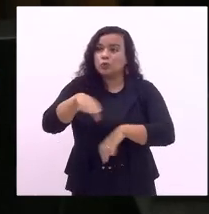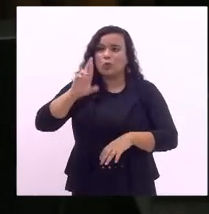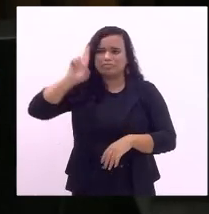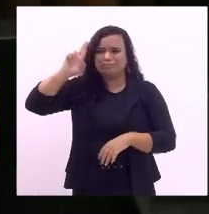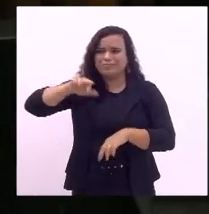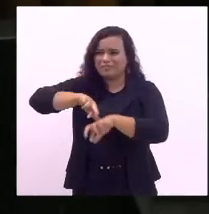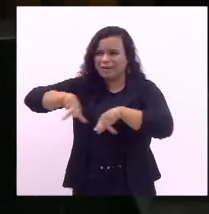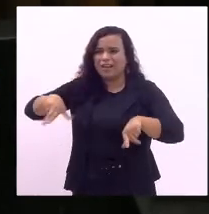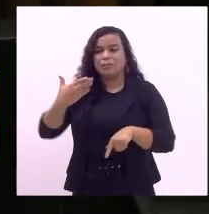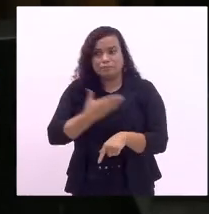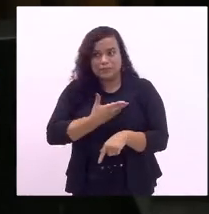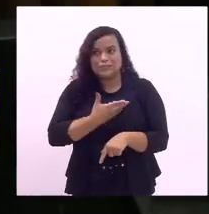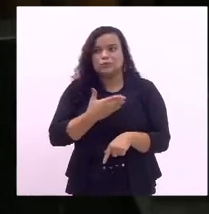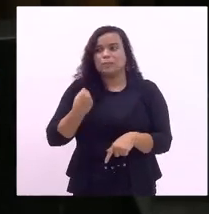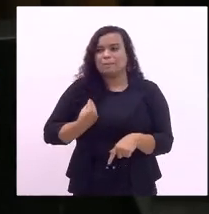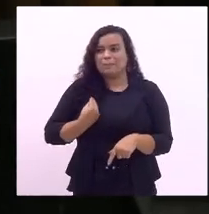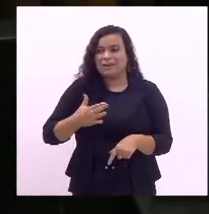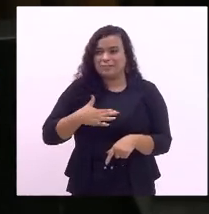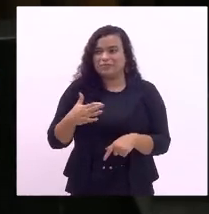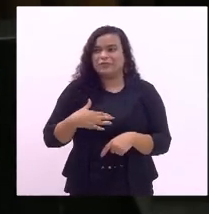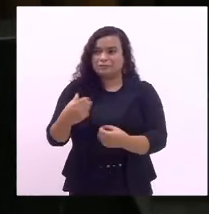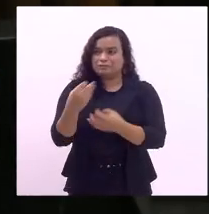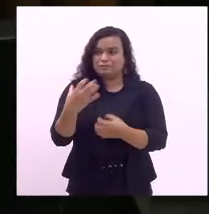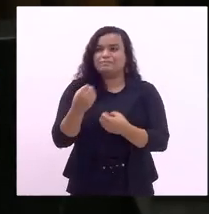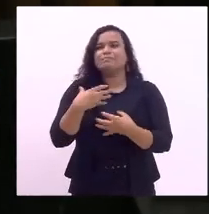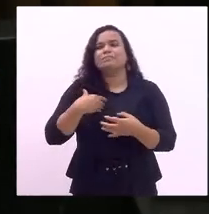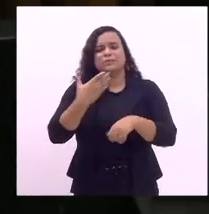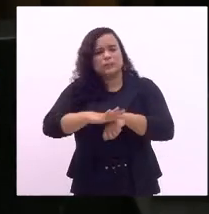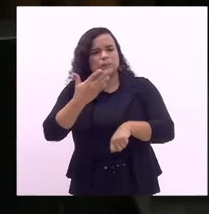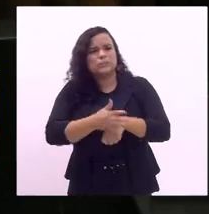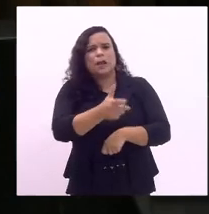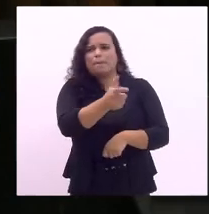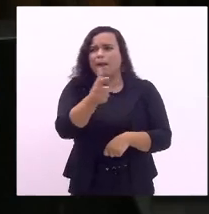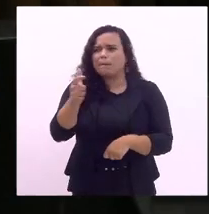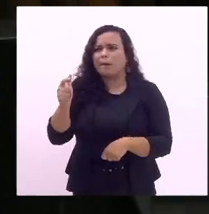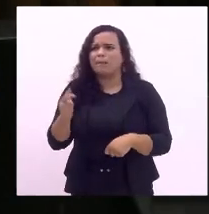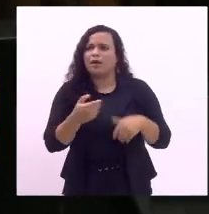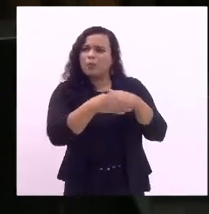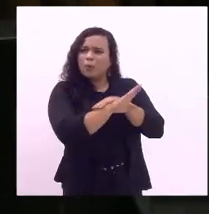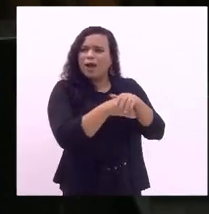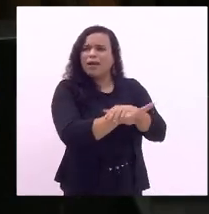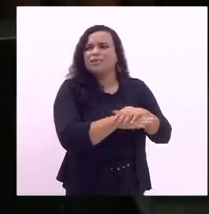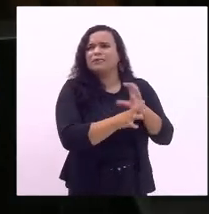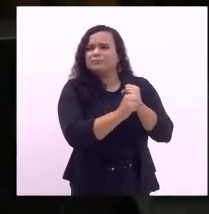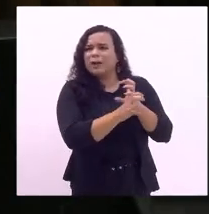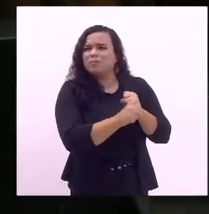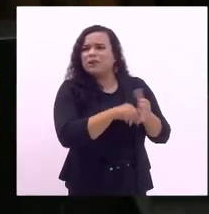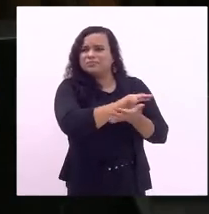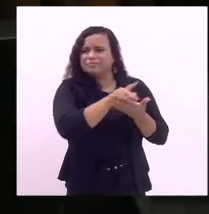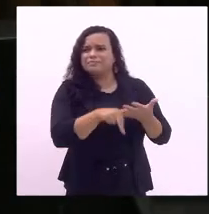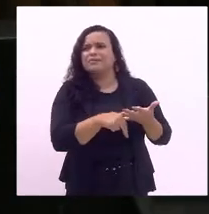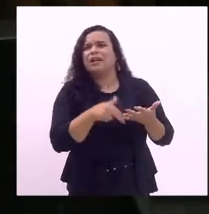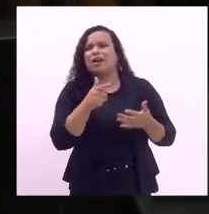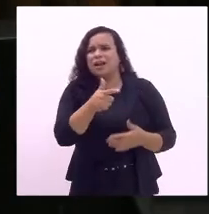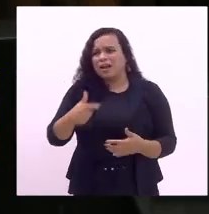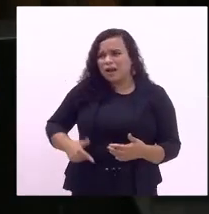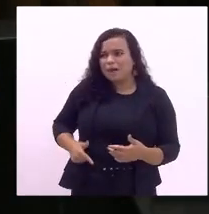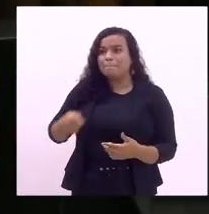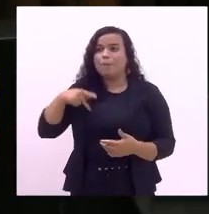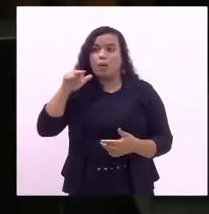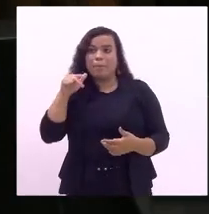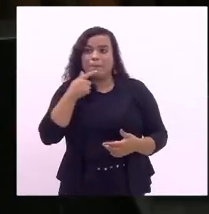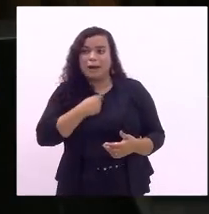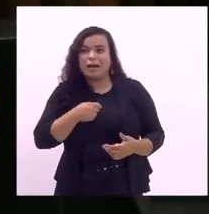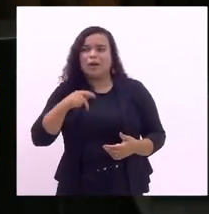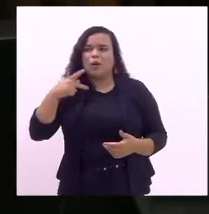passaram ao longo dessa minha vida atirando, colecionando, praticando esporte. Ao meu irmão Paca, que está aqui,